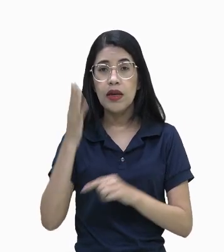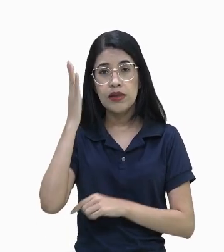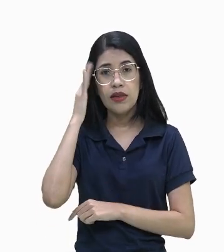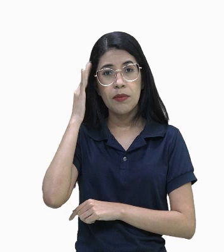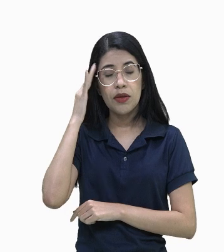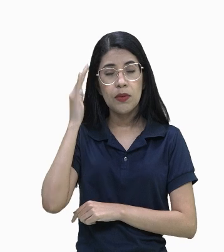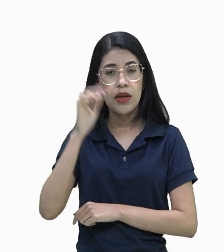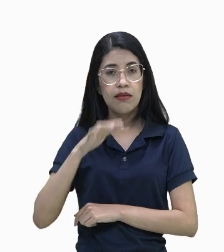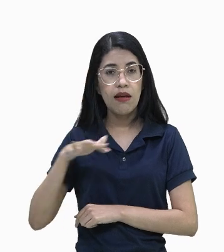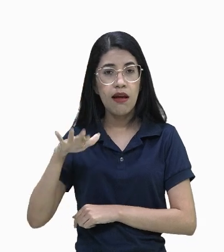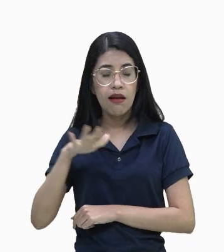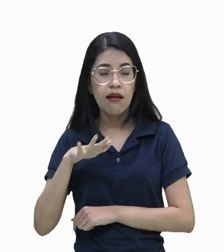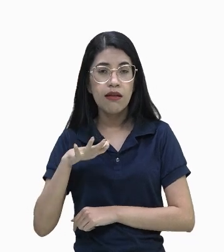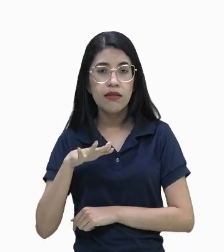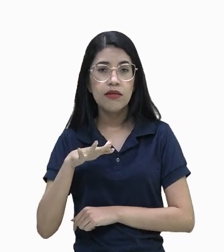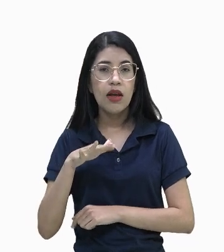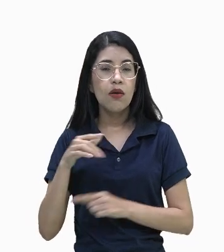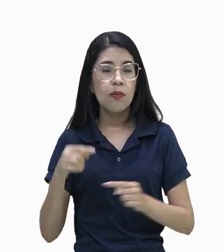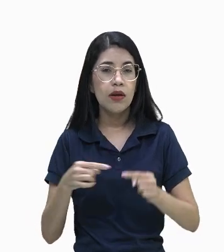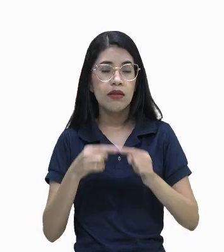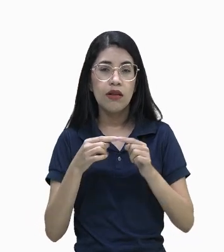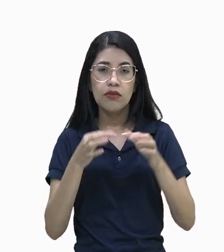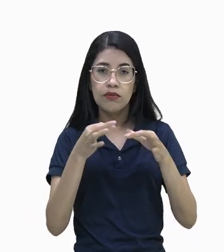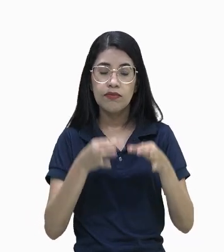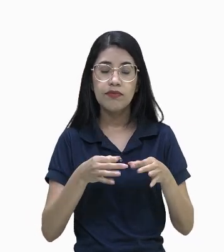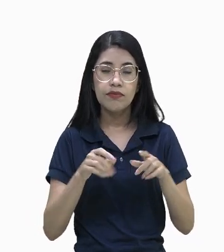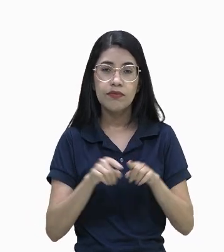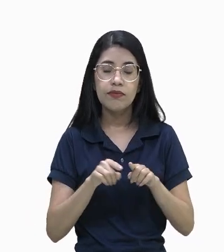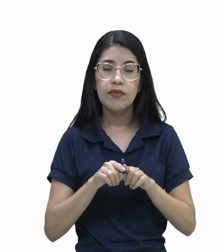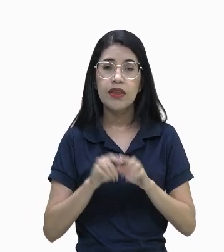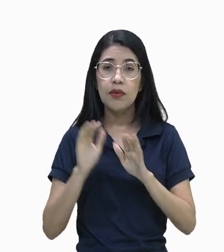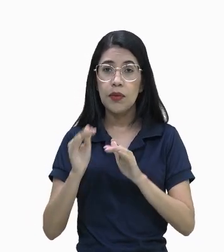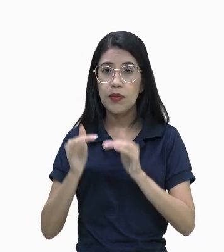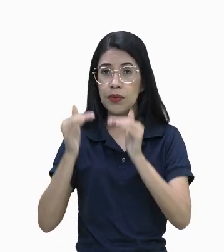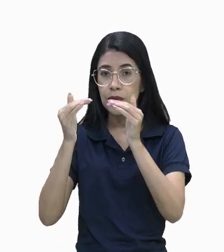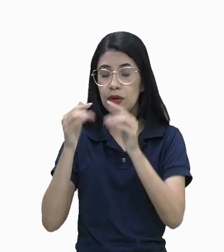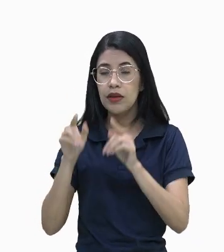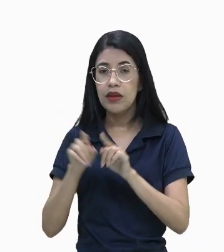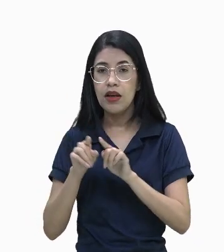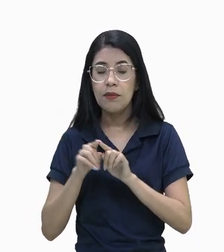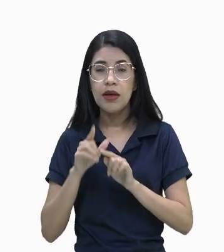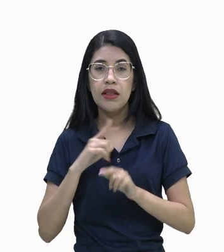afirmação. E aí, essa questão da autoridade vai também perpassar